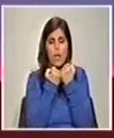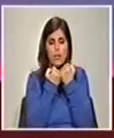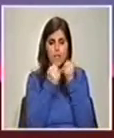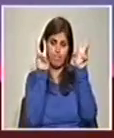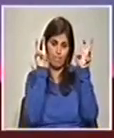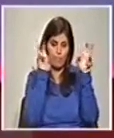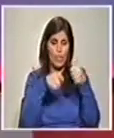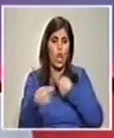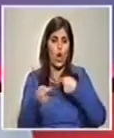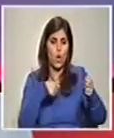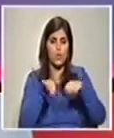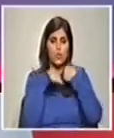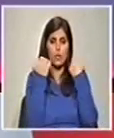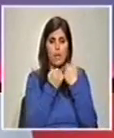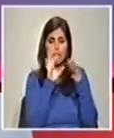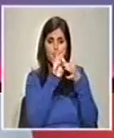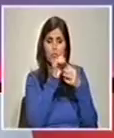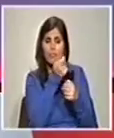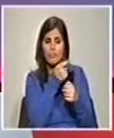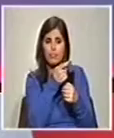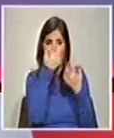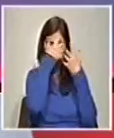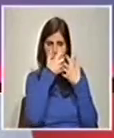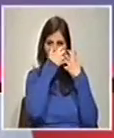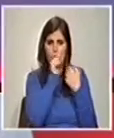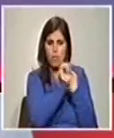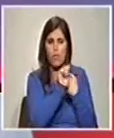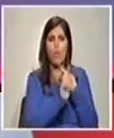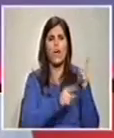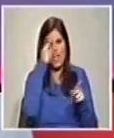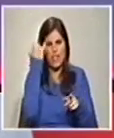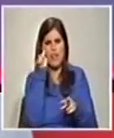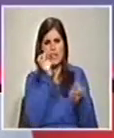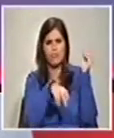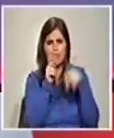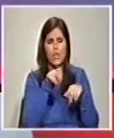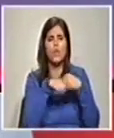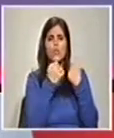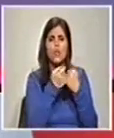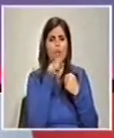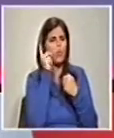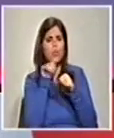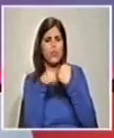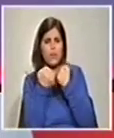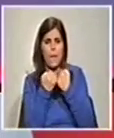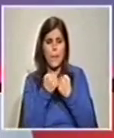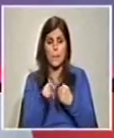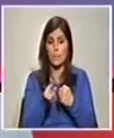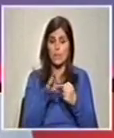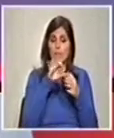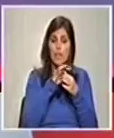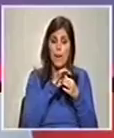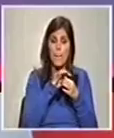E os negócios sociais têm a ver um bocadinho, há bocado, com a tua dúvida de o que é o empreendedorismo sem ser social e social, e têm a ver com